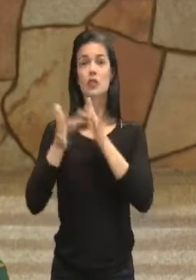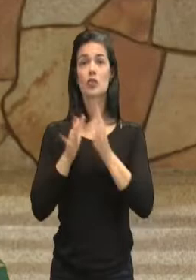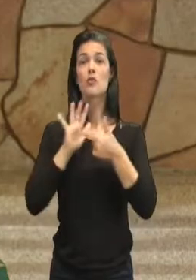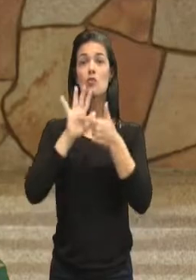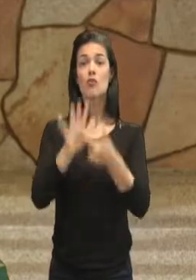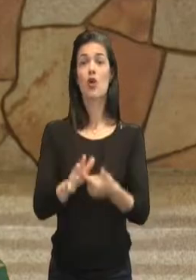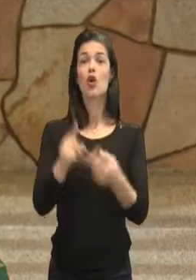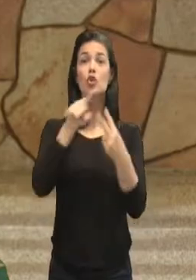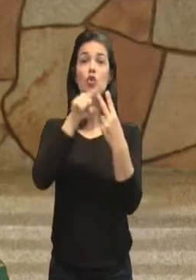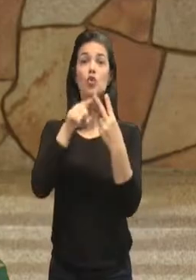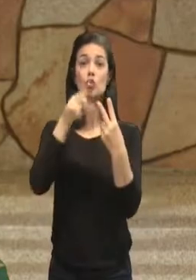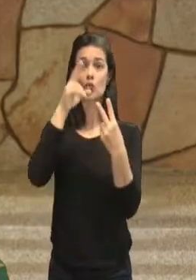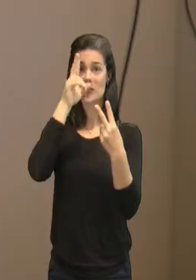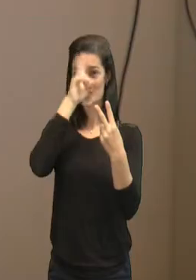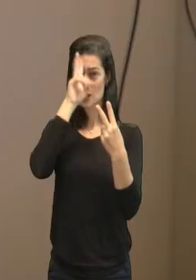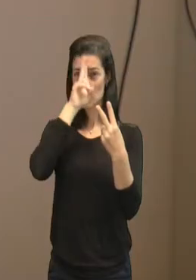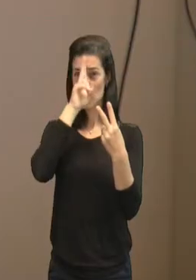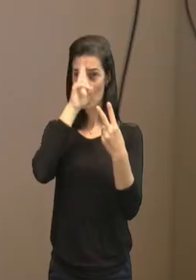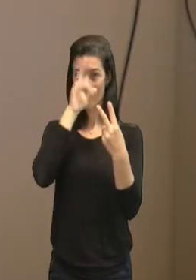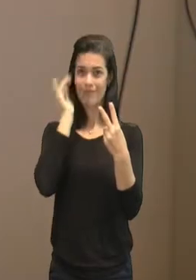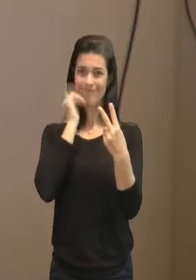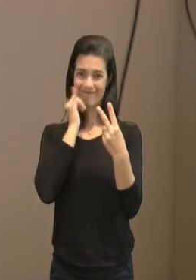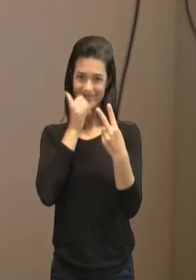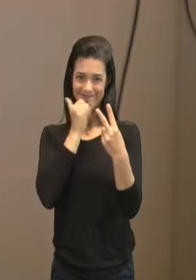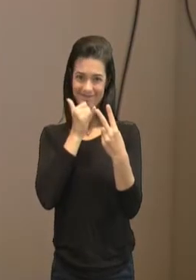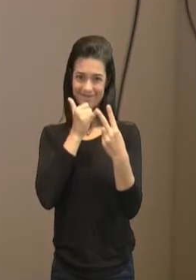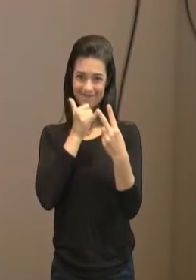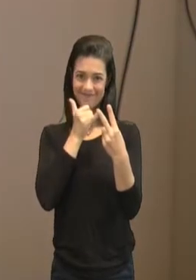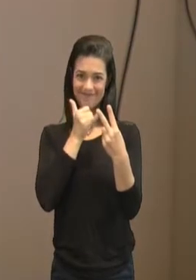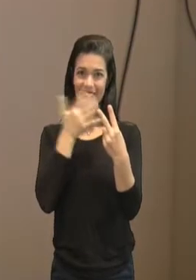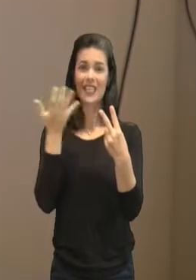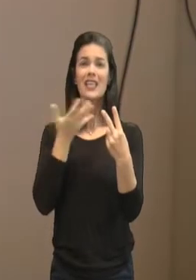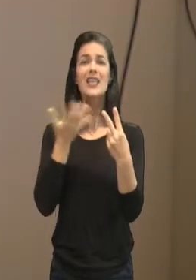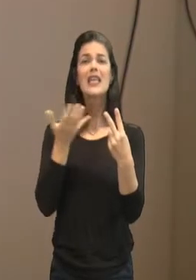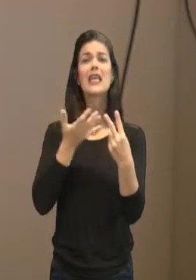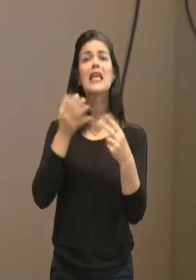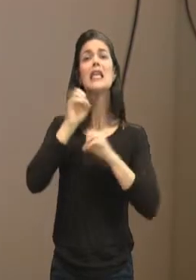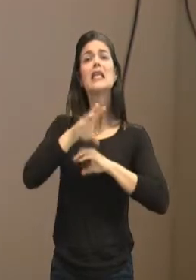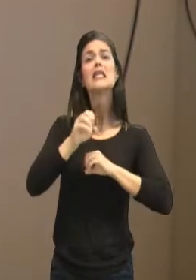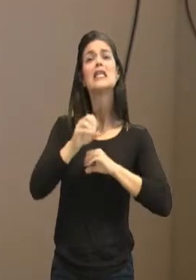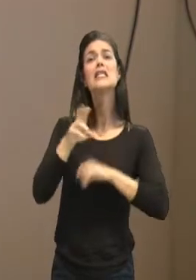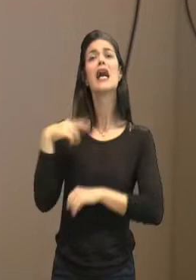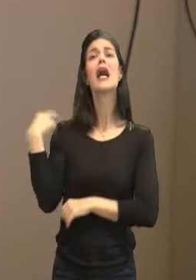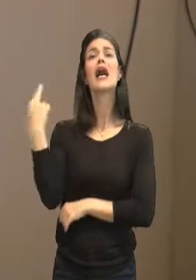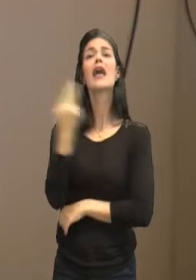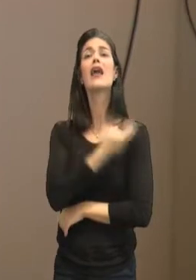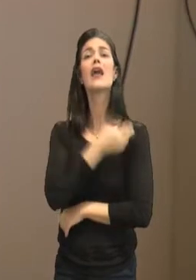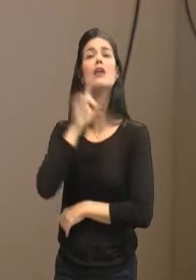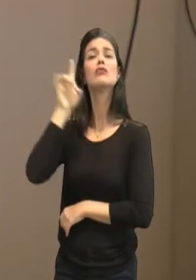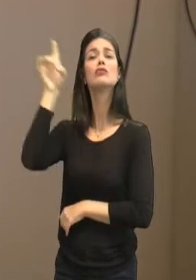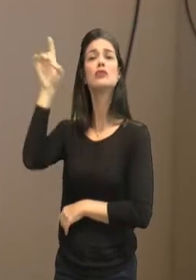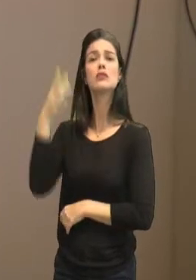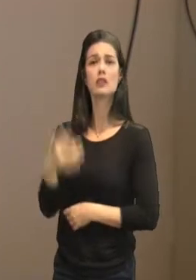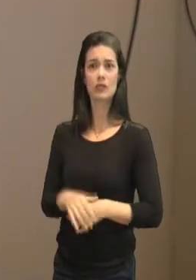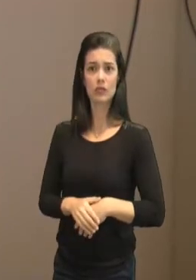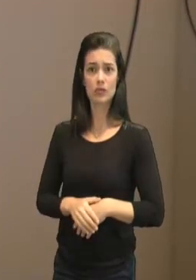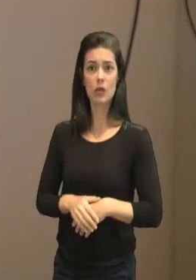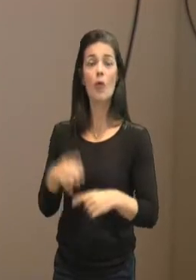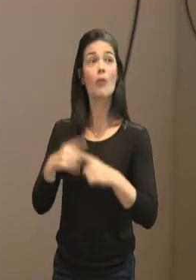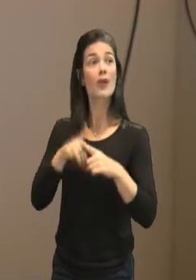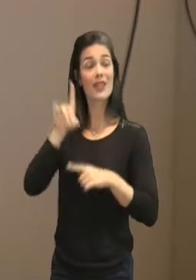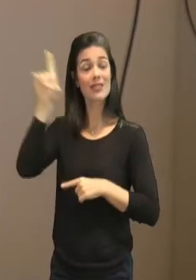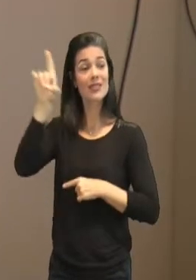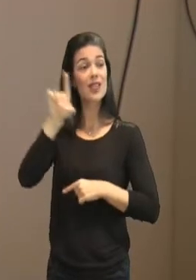e o intuito do Senhor Jesus era nos ensinar sobre o reino de Deus, o convite, o chamado que é feito a